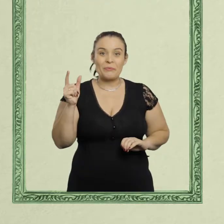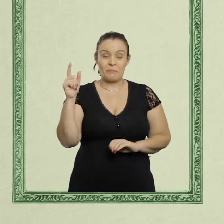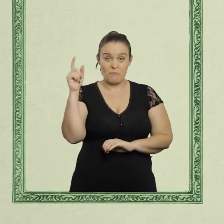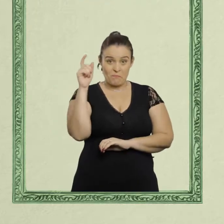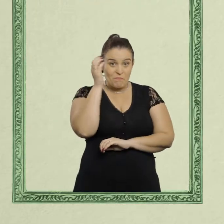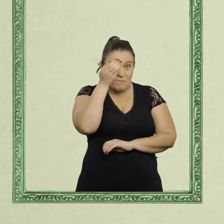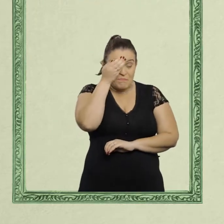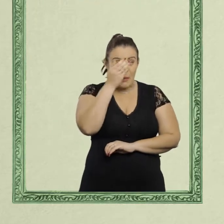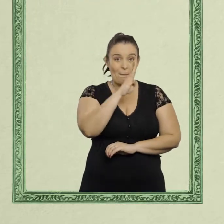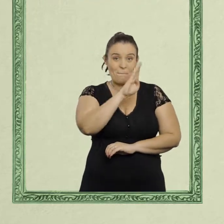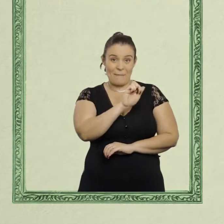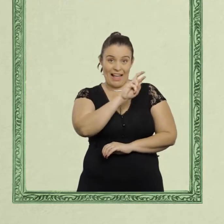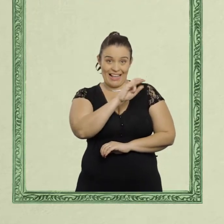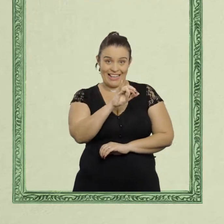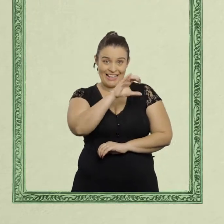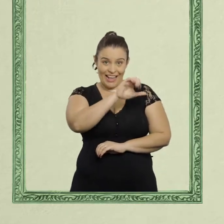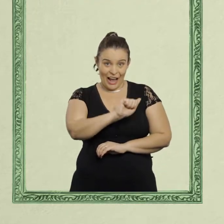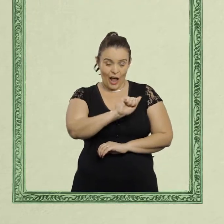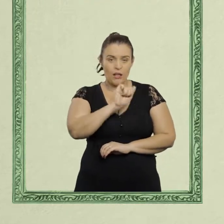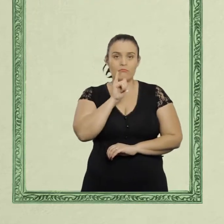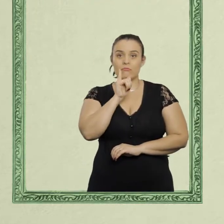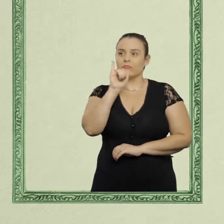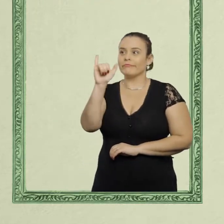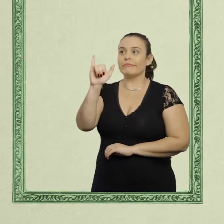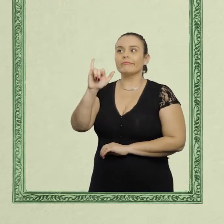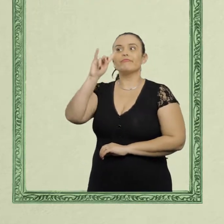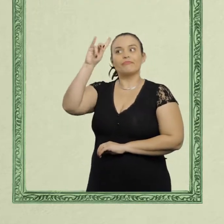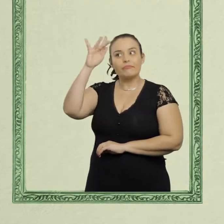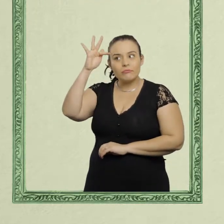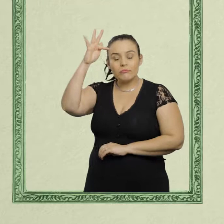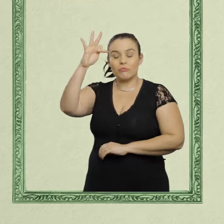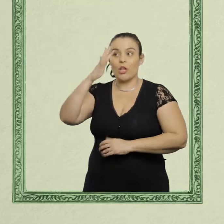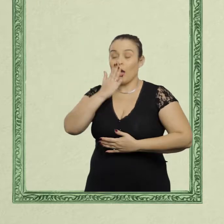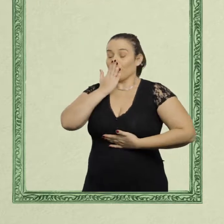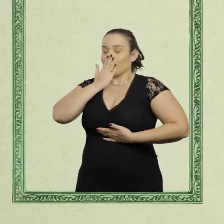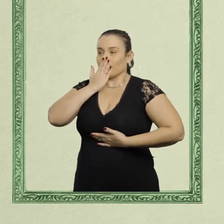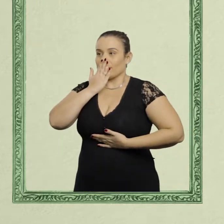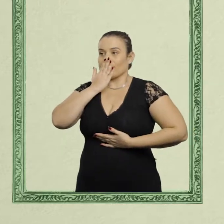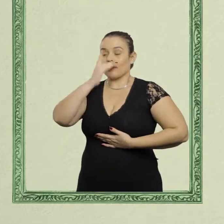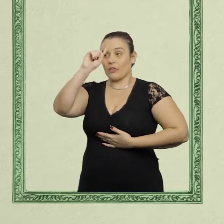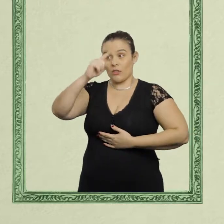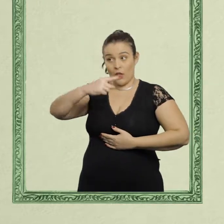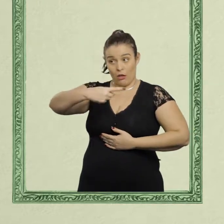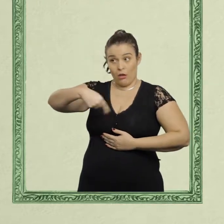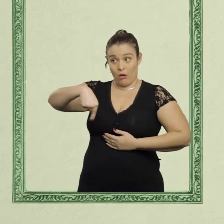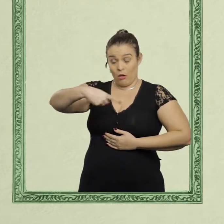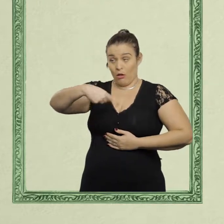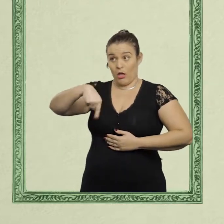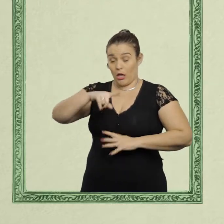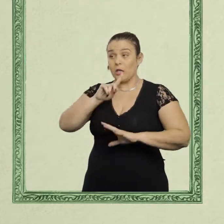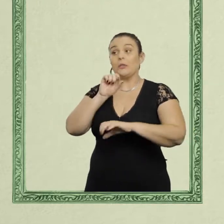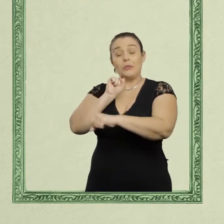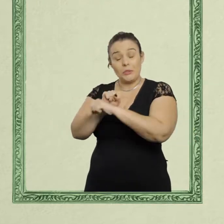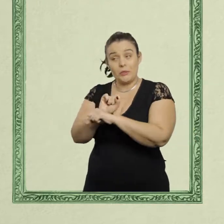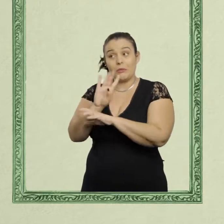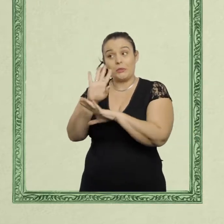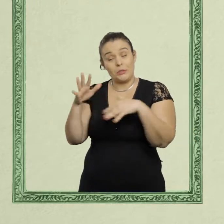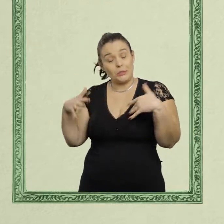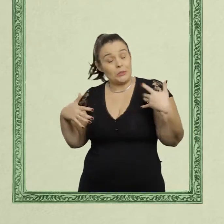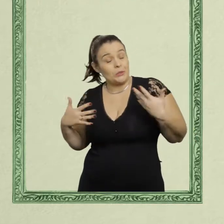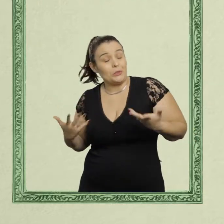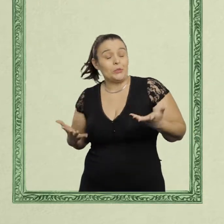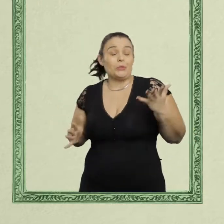crocodilo. O pirata Barrica fala para o Capitão Gancho: "Um dia, o relógio vai